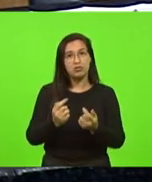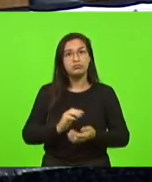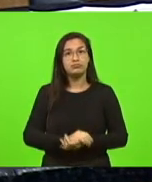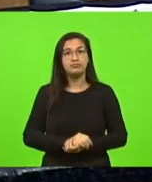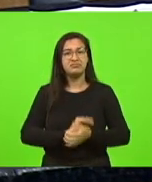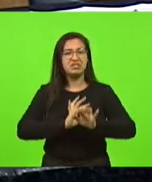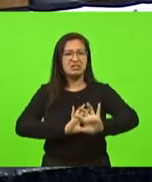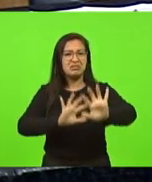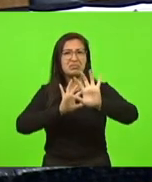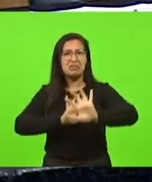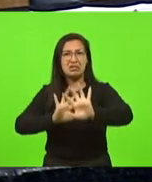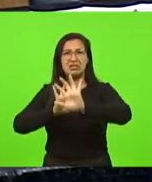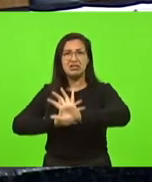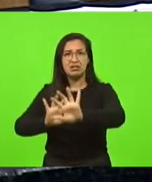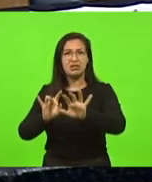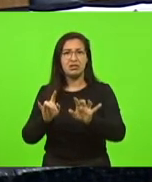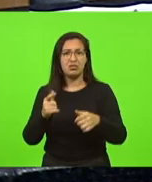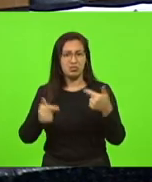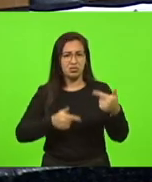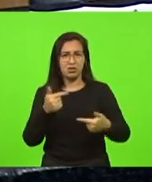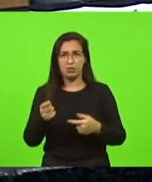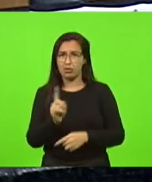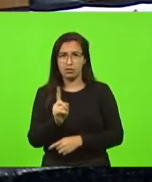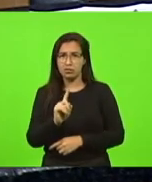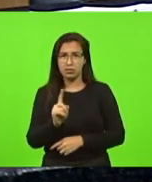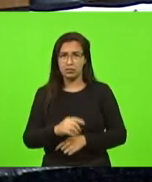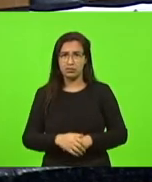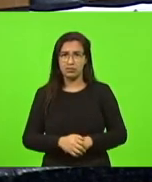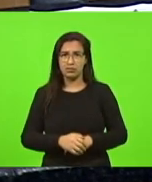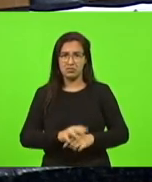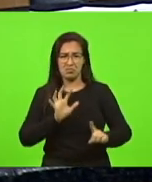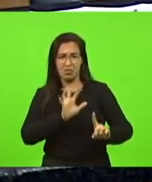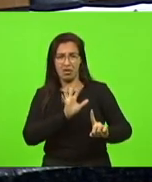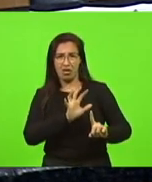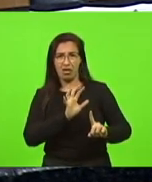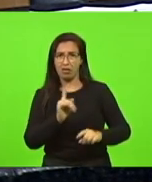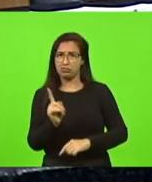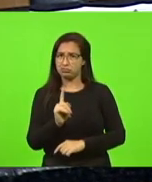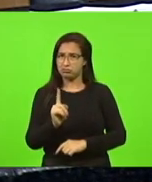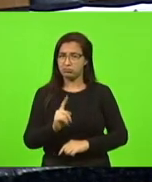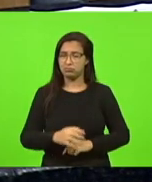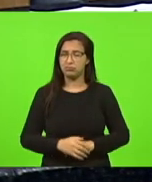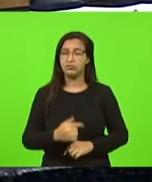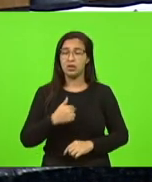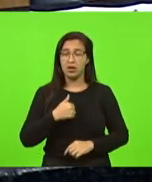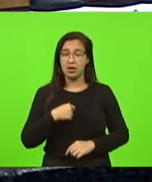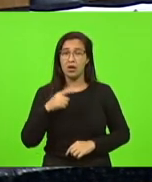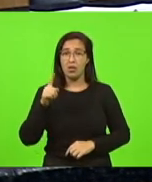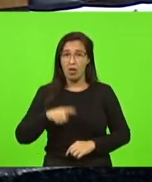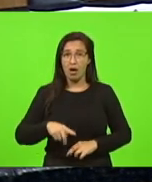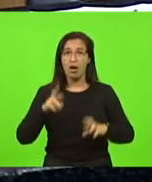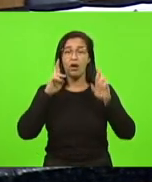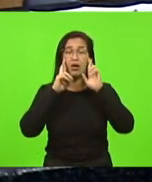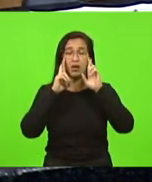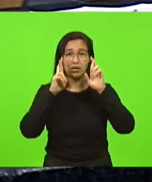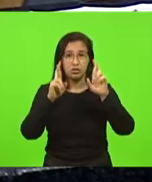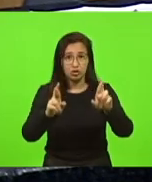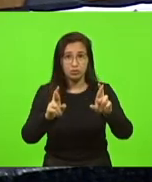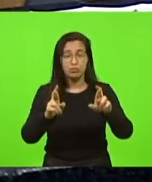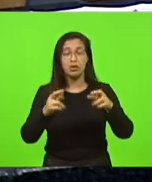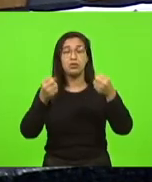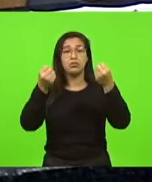E na pressão aqui ninguém trabalha, não. Na pressão ninguém trabalha. Eu estou respeitando e estou